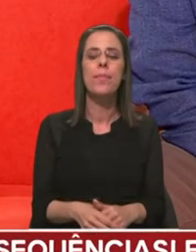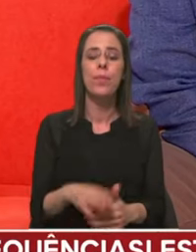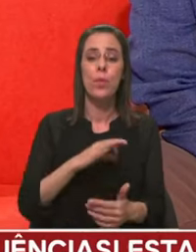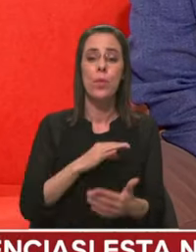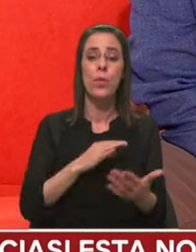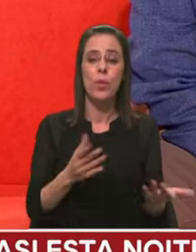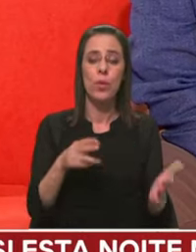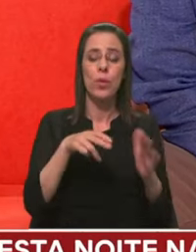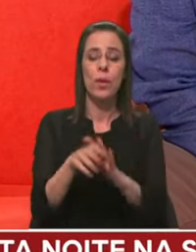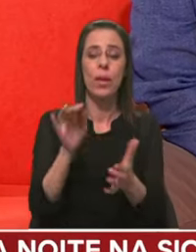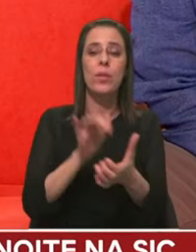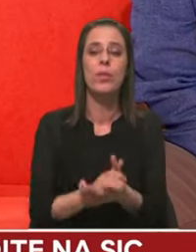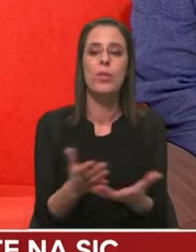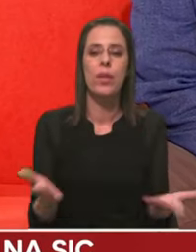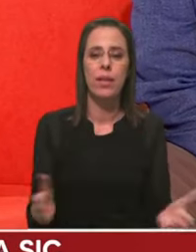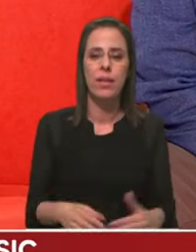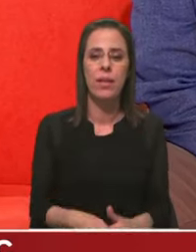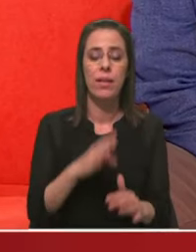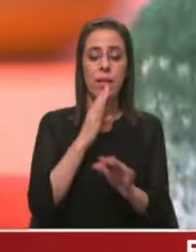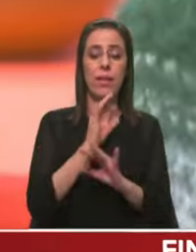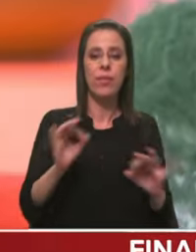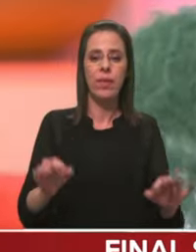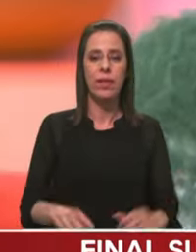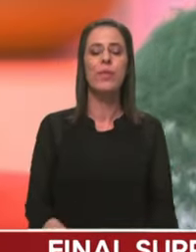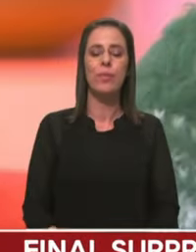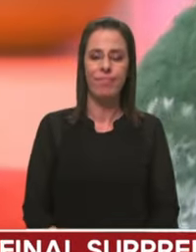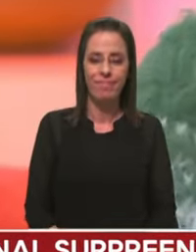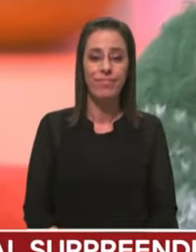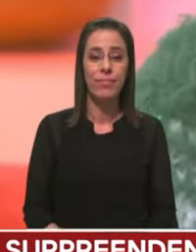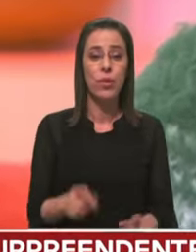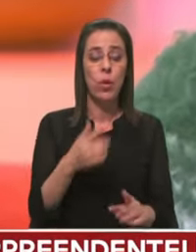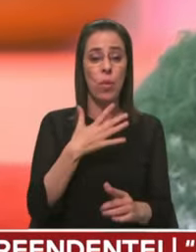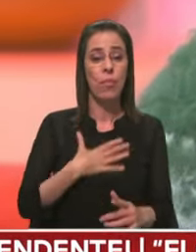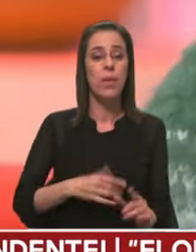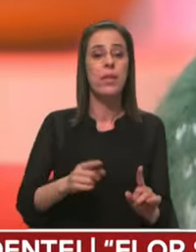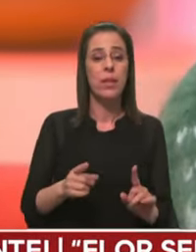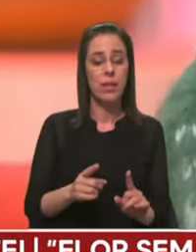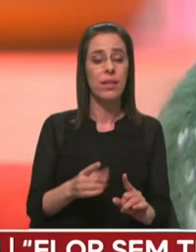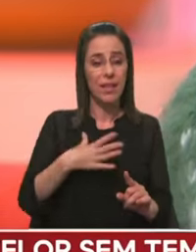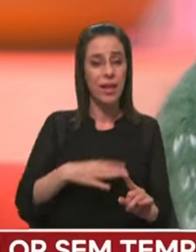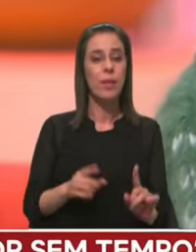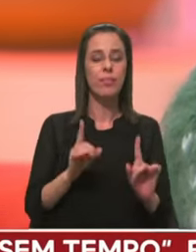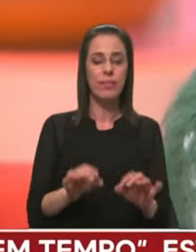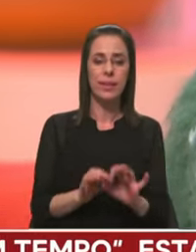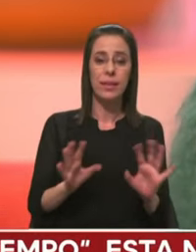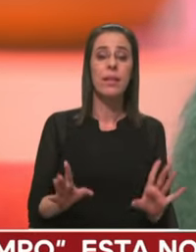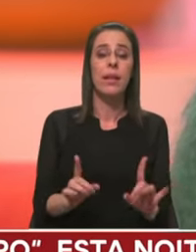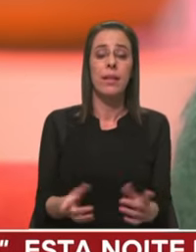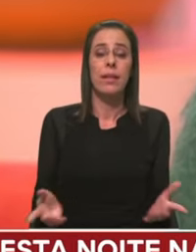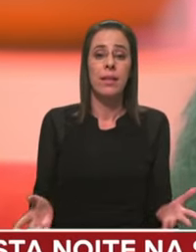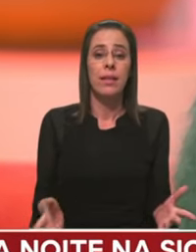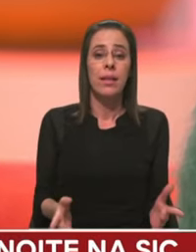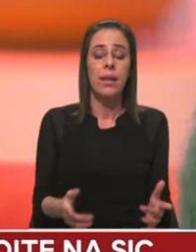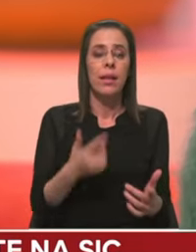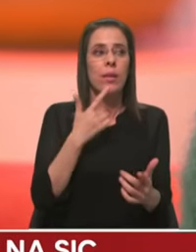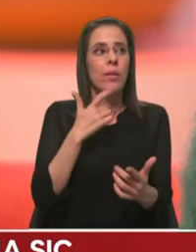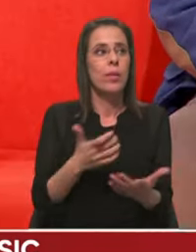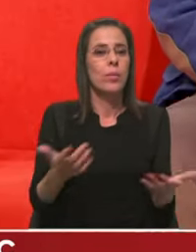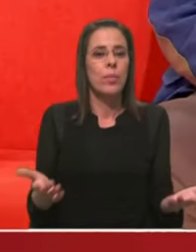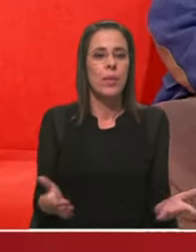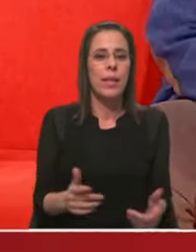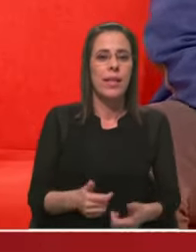senhor lá entrou e lá nos casou Pronto foi ass foi lindo e foi lindo e foi exatamente como vocês queriam exato não